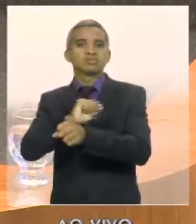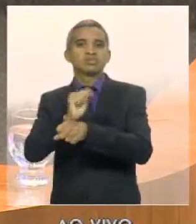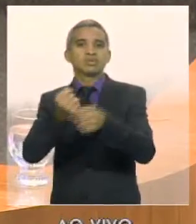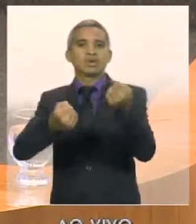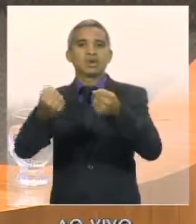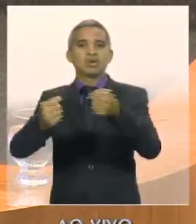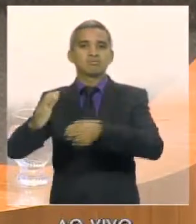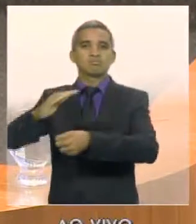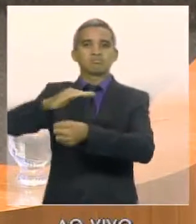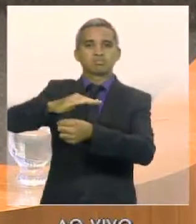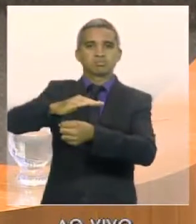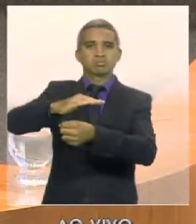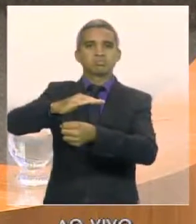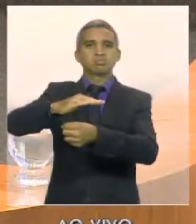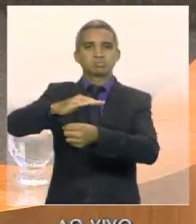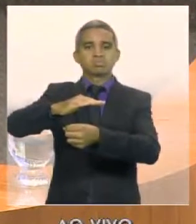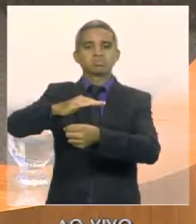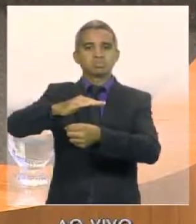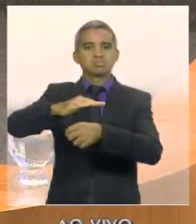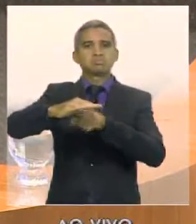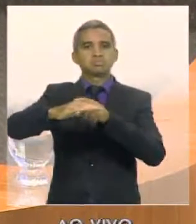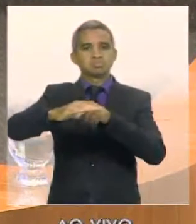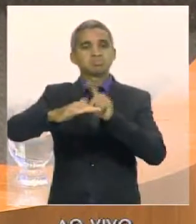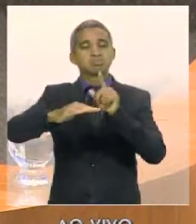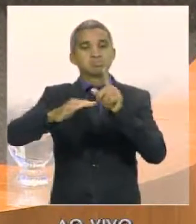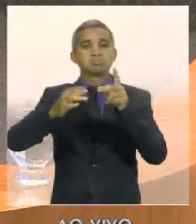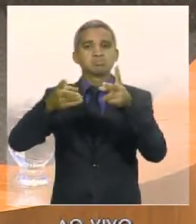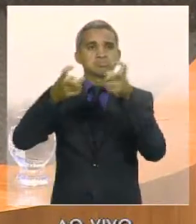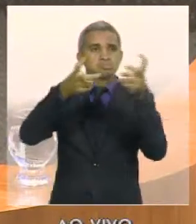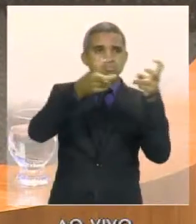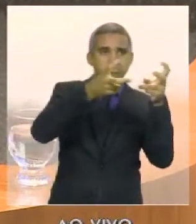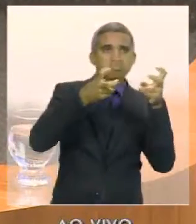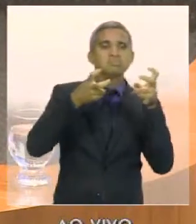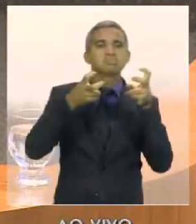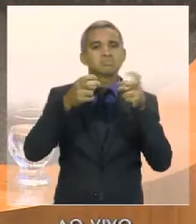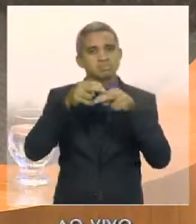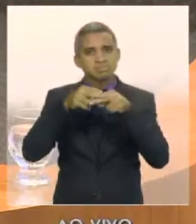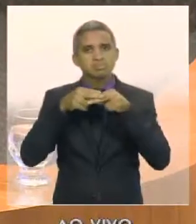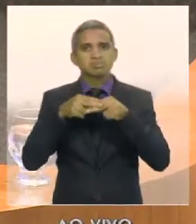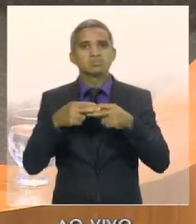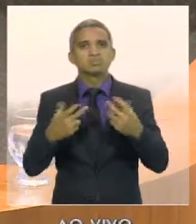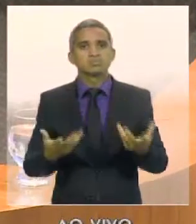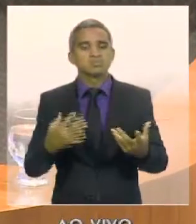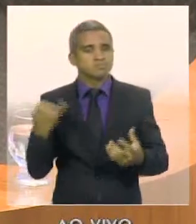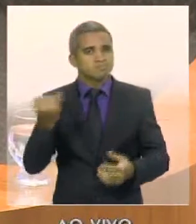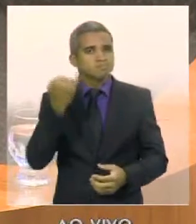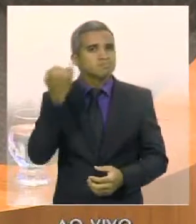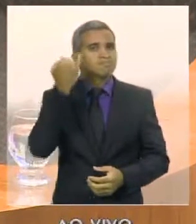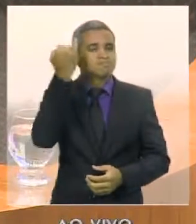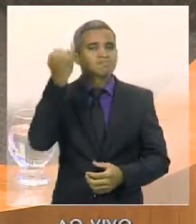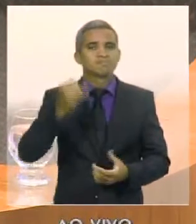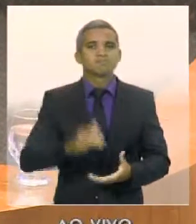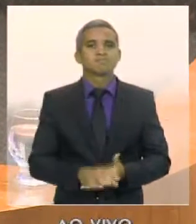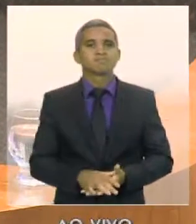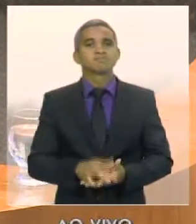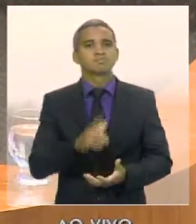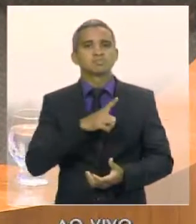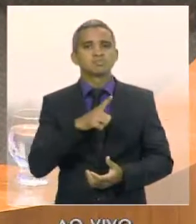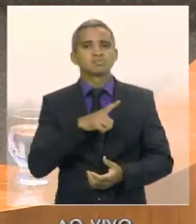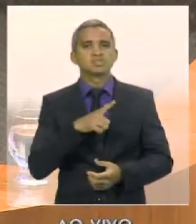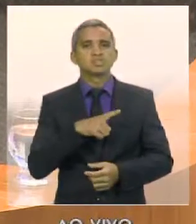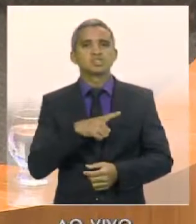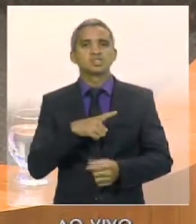pública, realmente, ela vai ser resolvida através de iniciativas como essa. Não só das condições